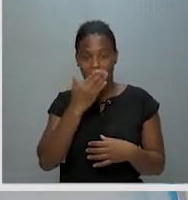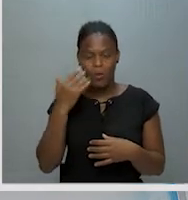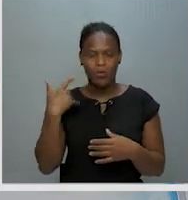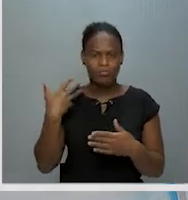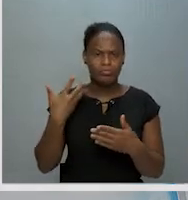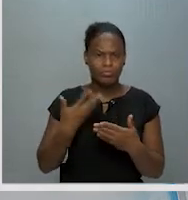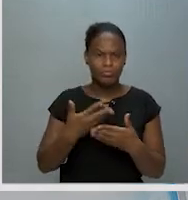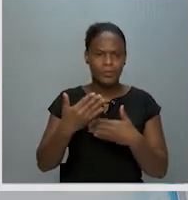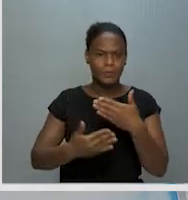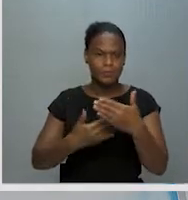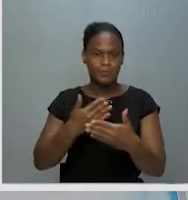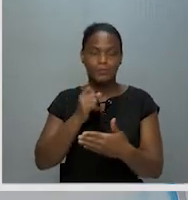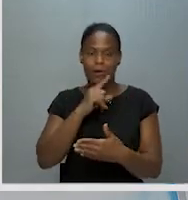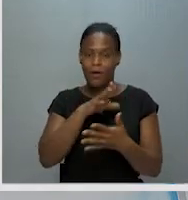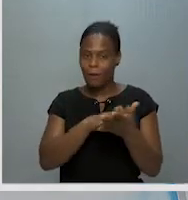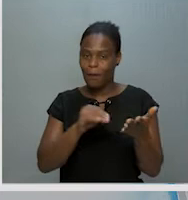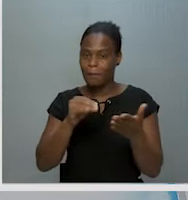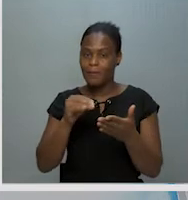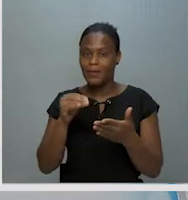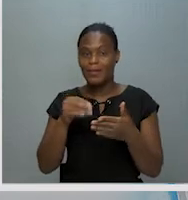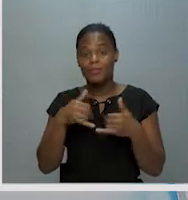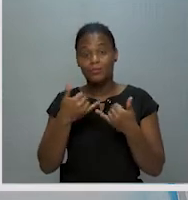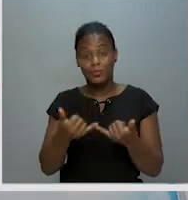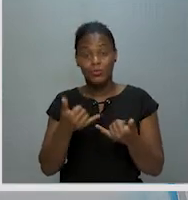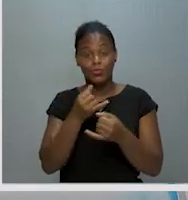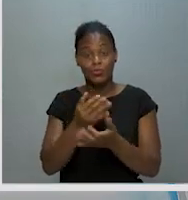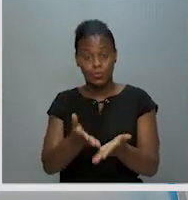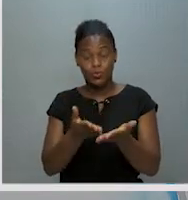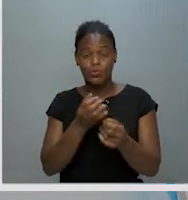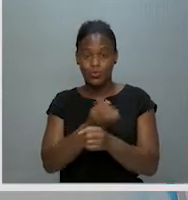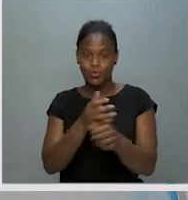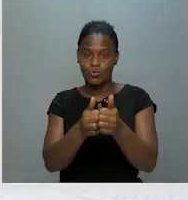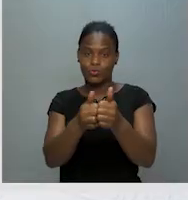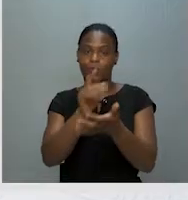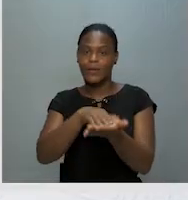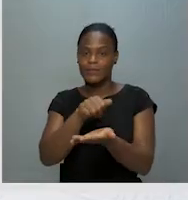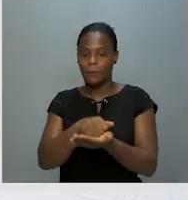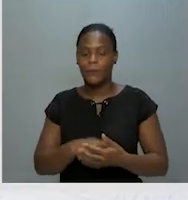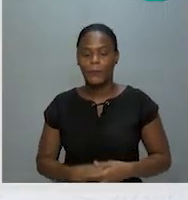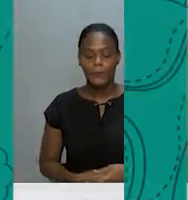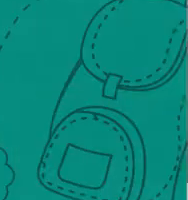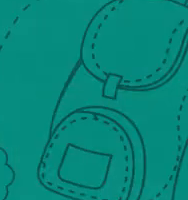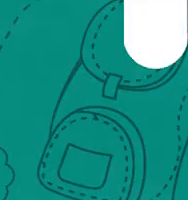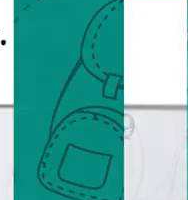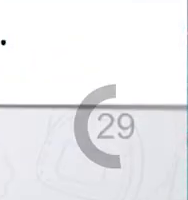aula, então podem copiar e de seguida juntos vamos fazer a correção.